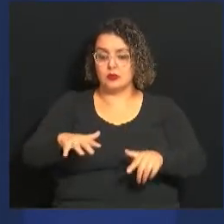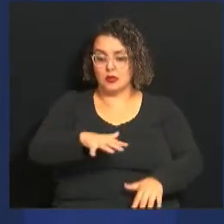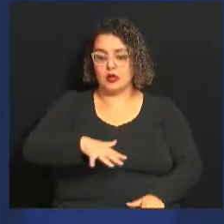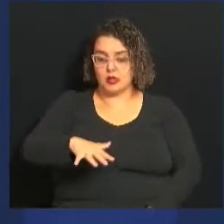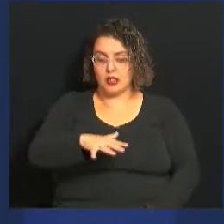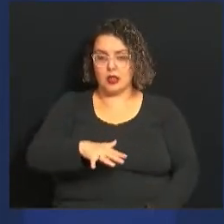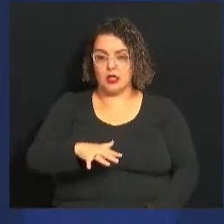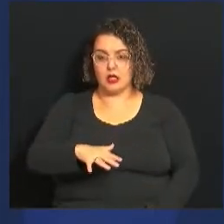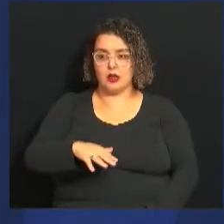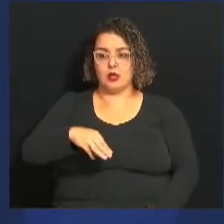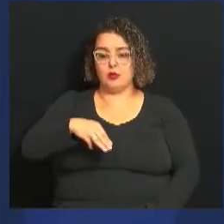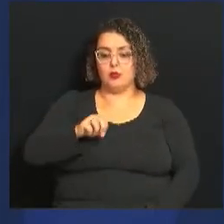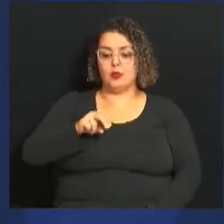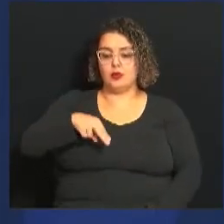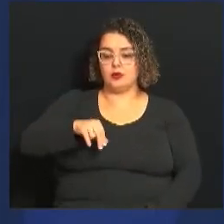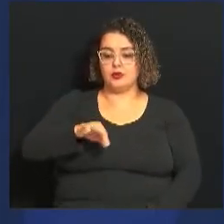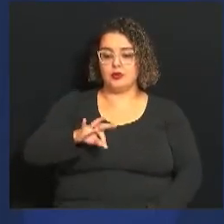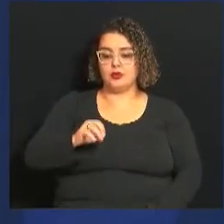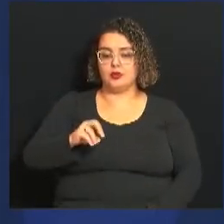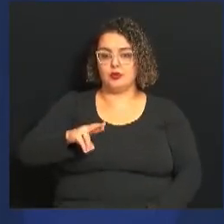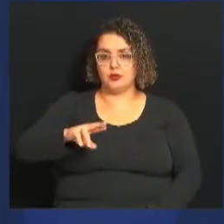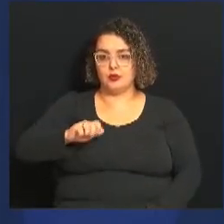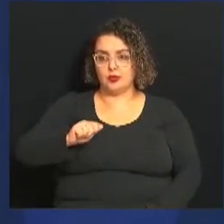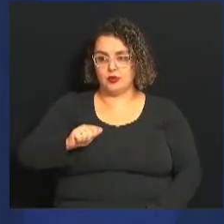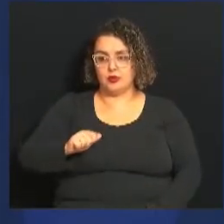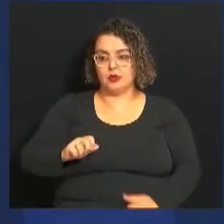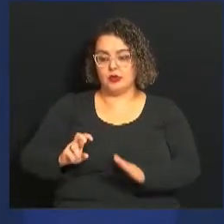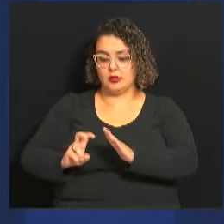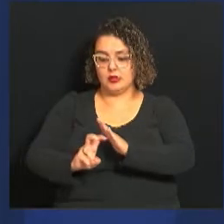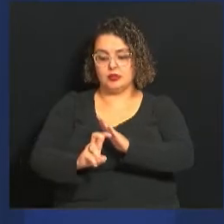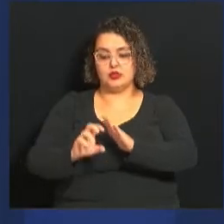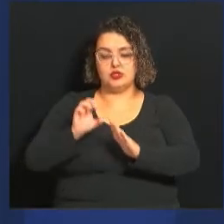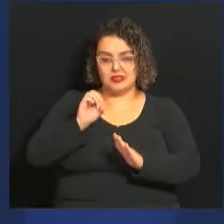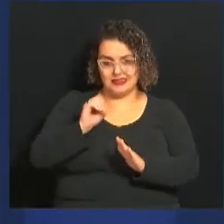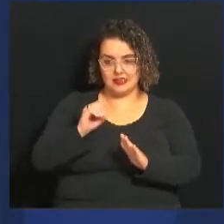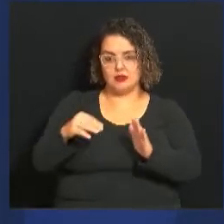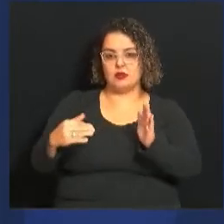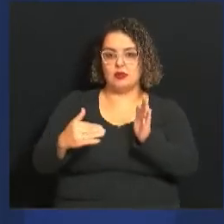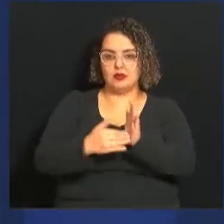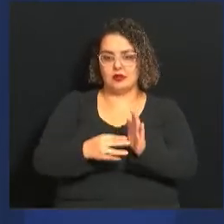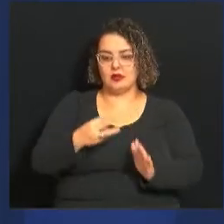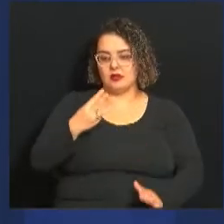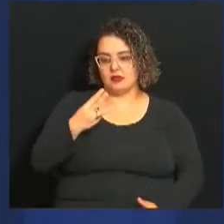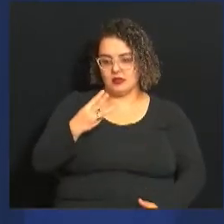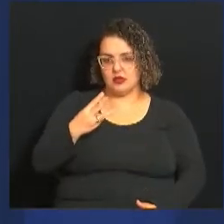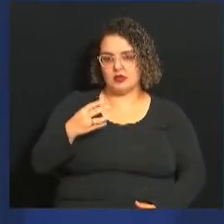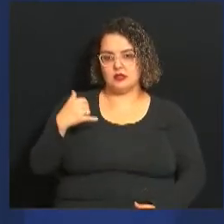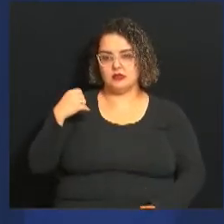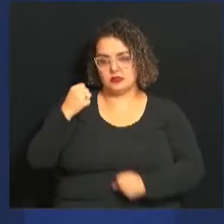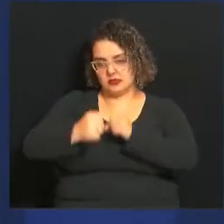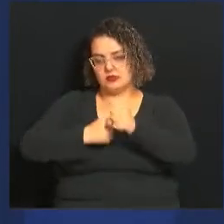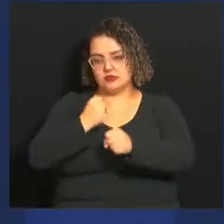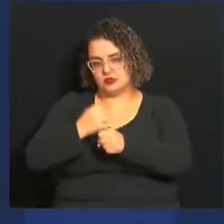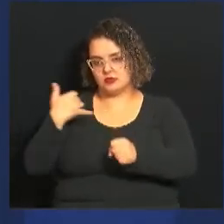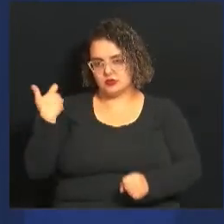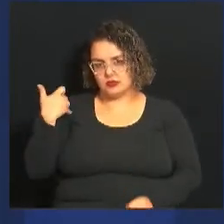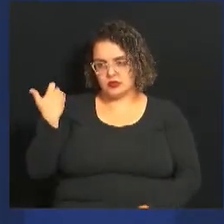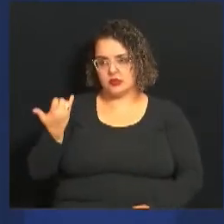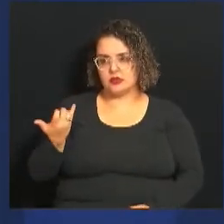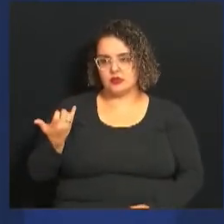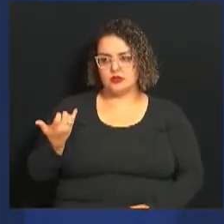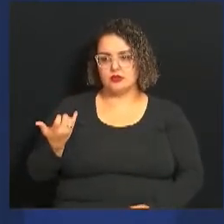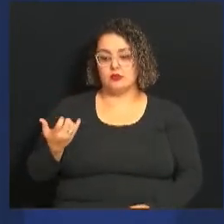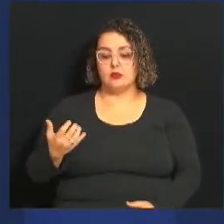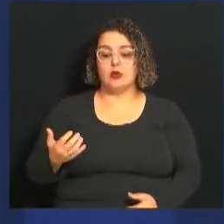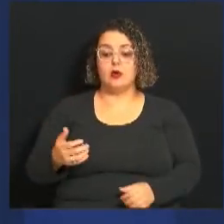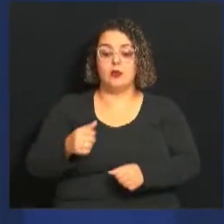atendo aquelas crianças que estão nas creches, que são de 0 a 3 anos, a gente precisa ter profissionais qualificados, né? Essa é uma pauta muito importante